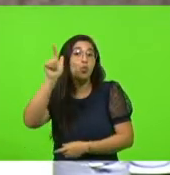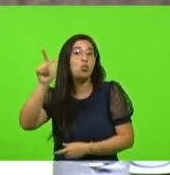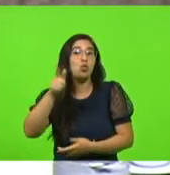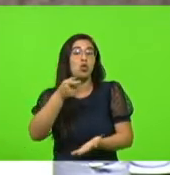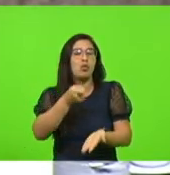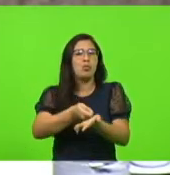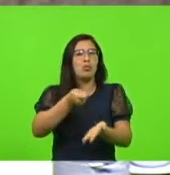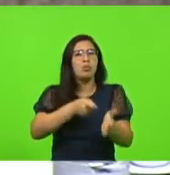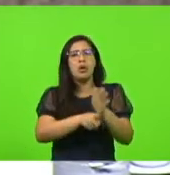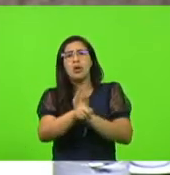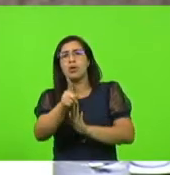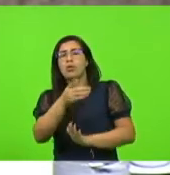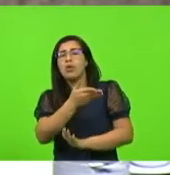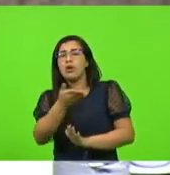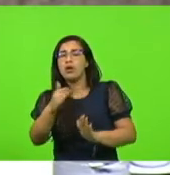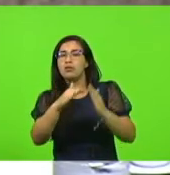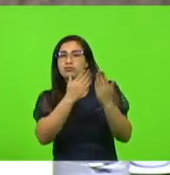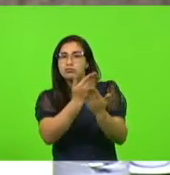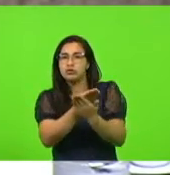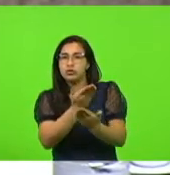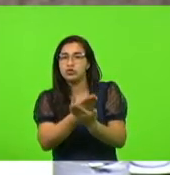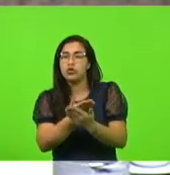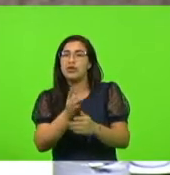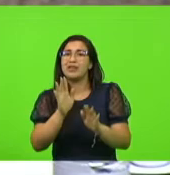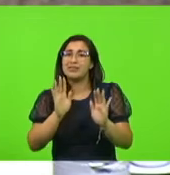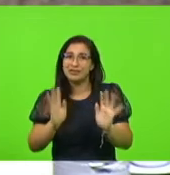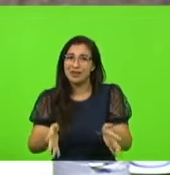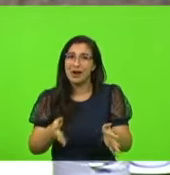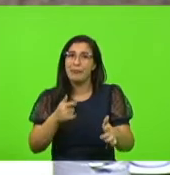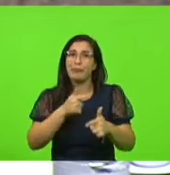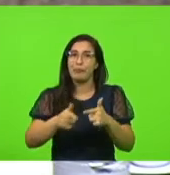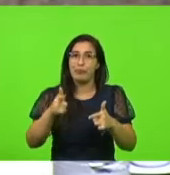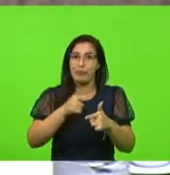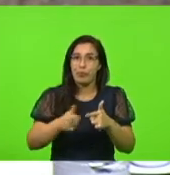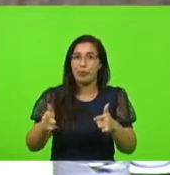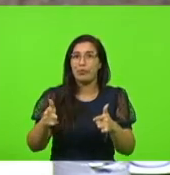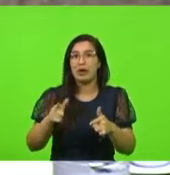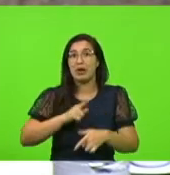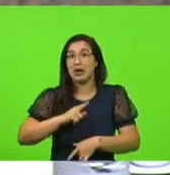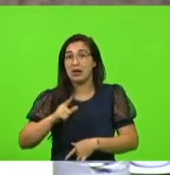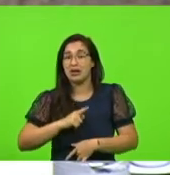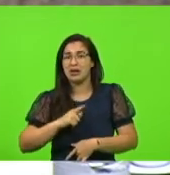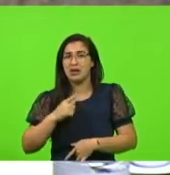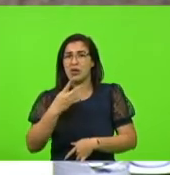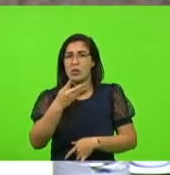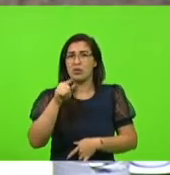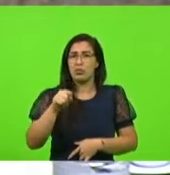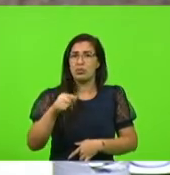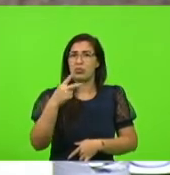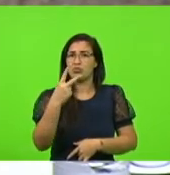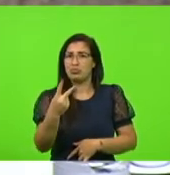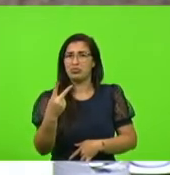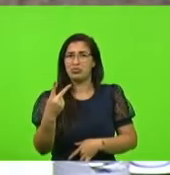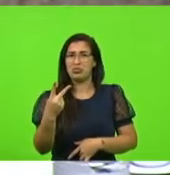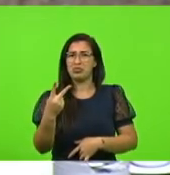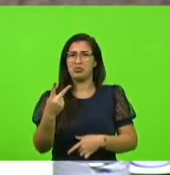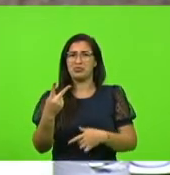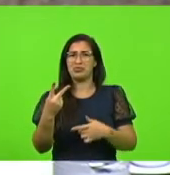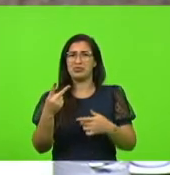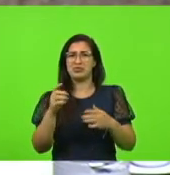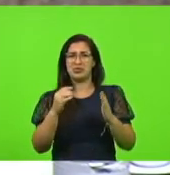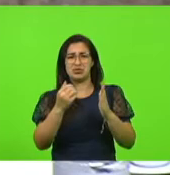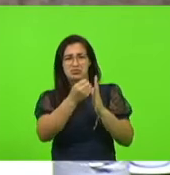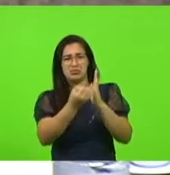as nossas escolas, que já é uma tranqueira em relação a notas, 4.2 no ILEB, tem que ficar vendo esse tipo